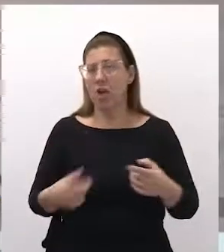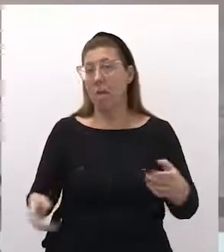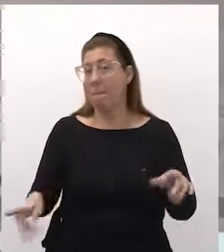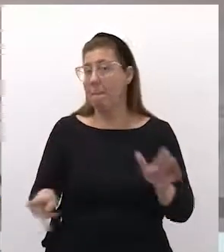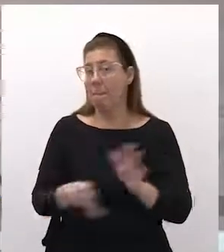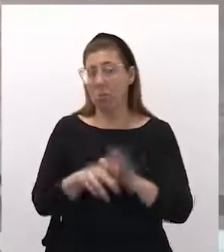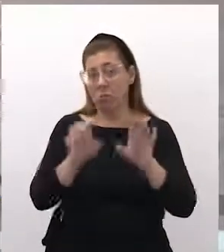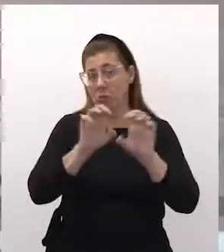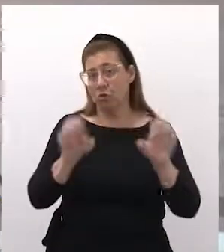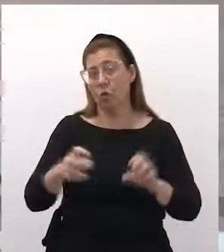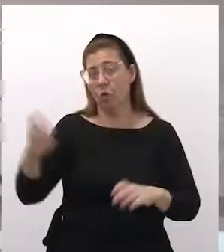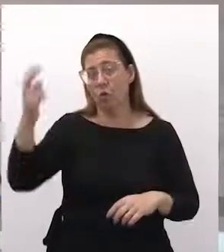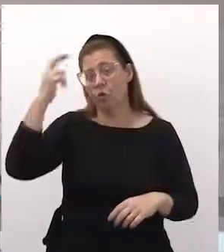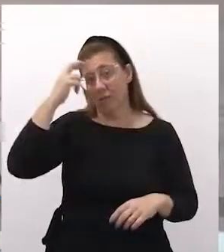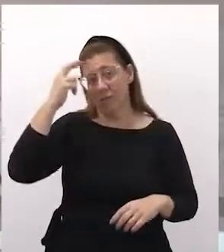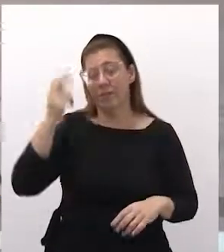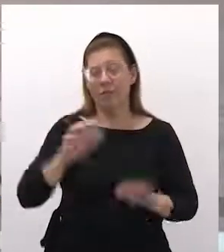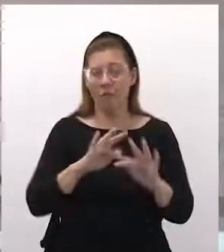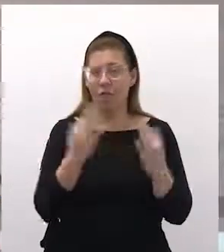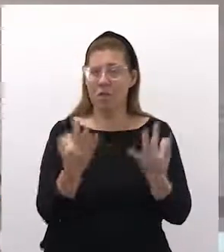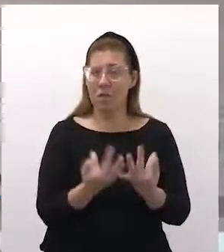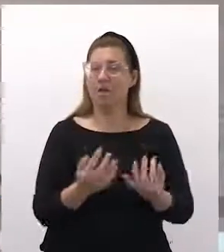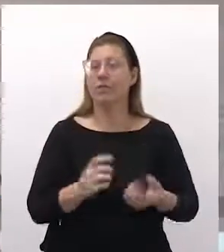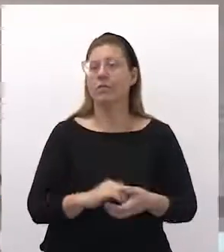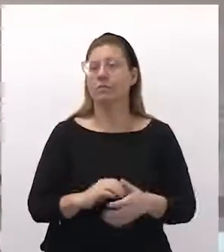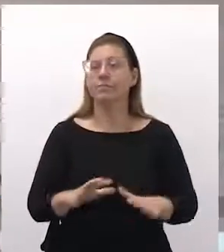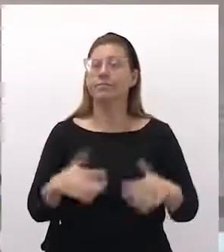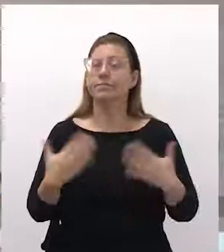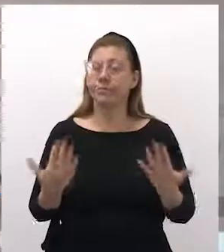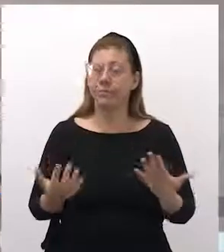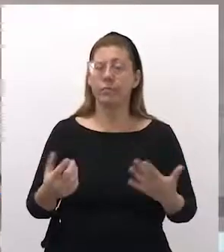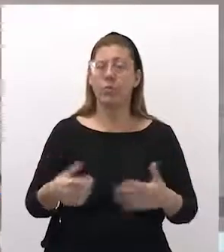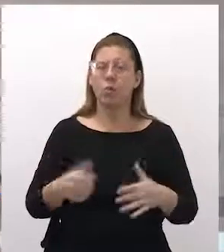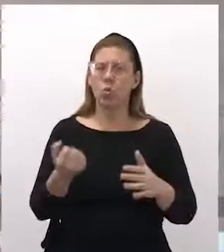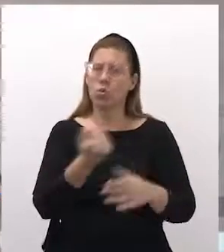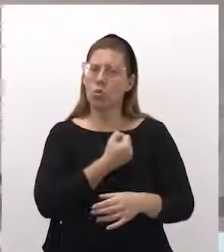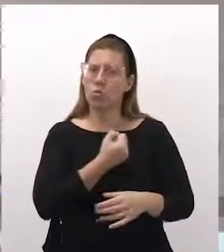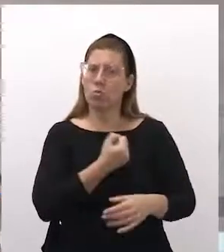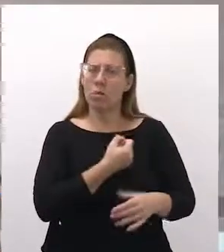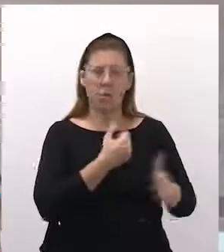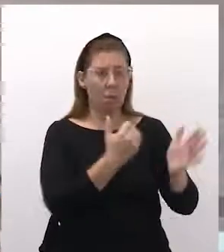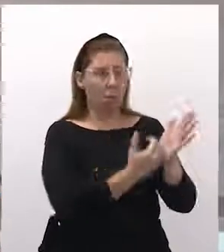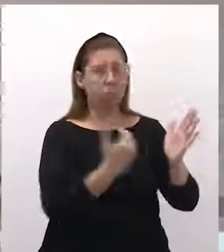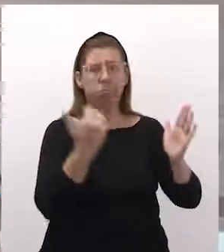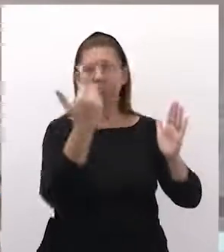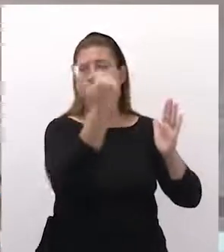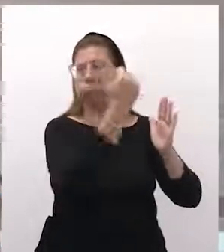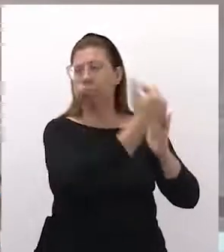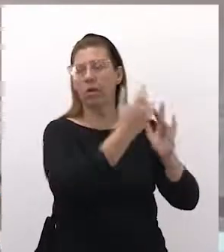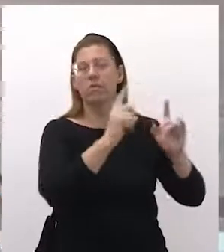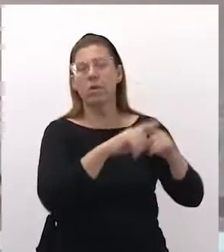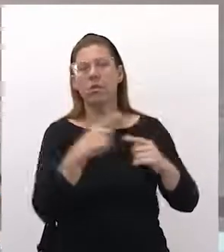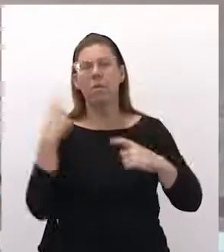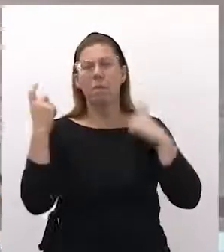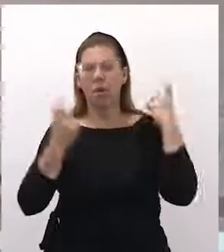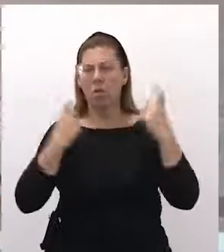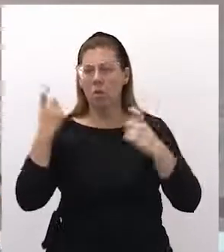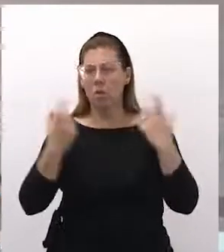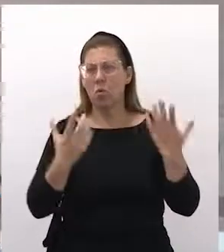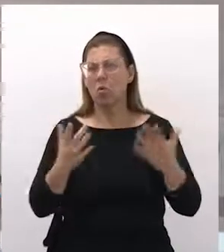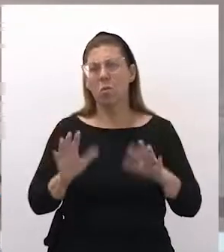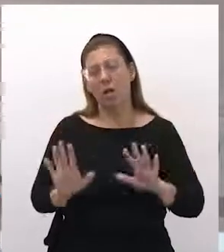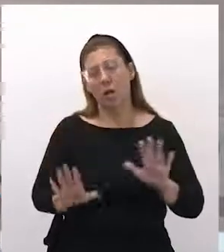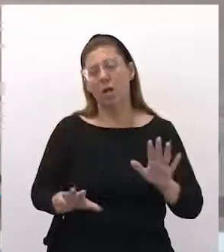estrutural que a gente tem. E por isso que deu um índice lá em cima, mas o que me preocupa é que, assim,